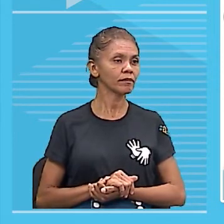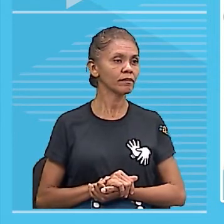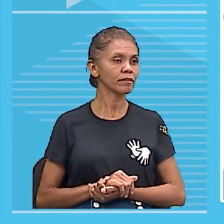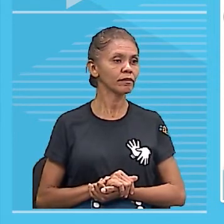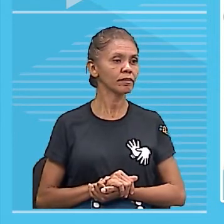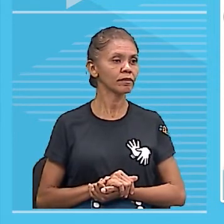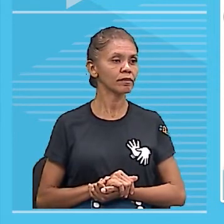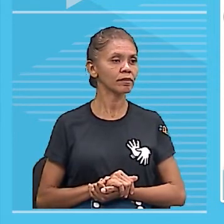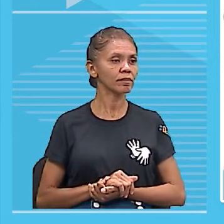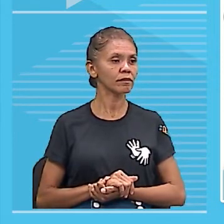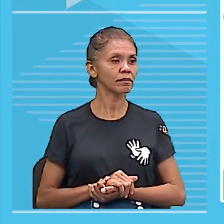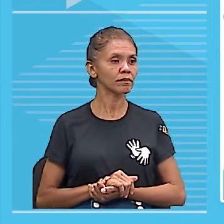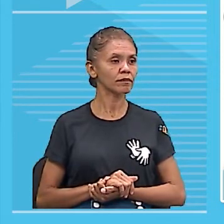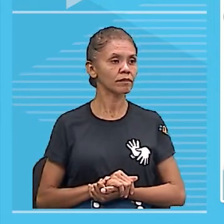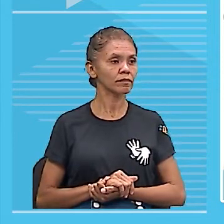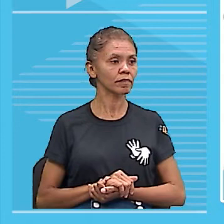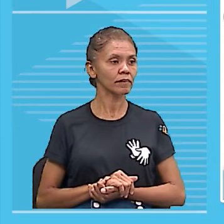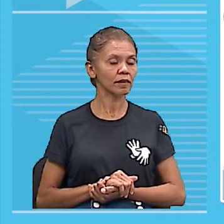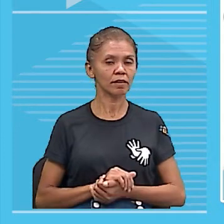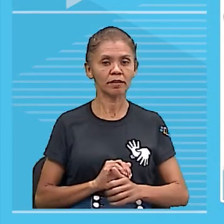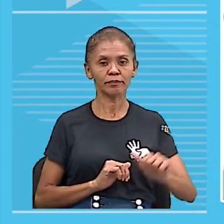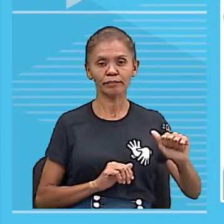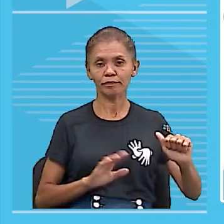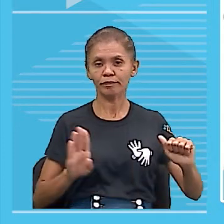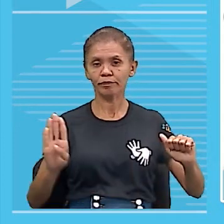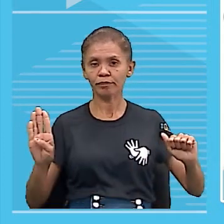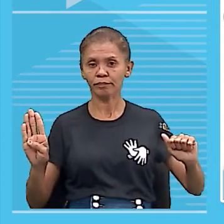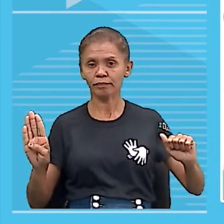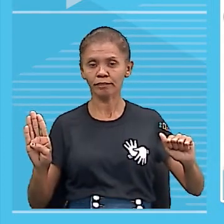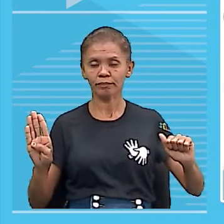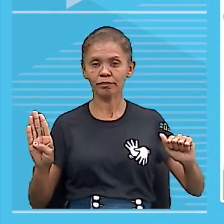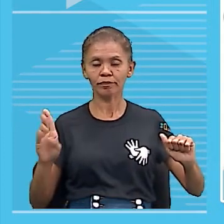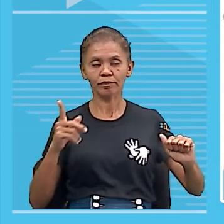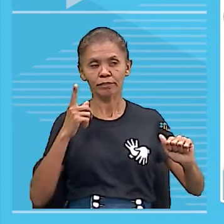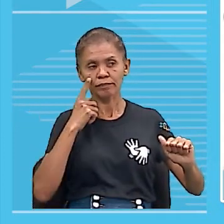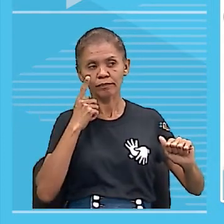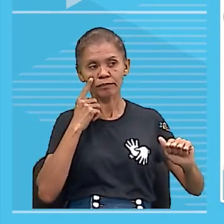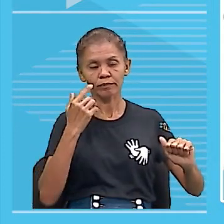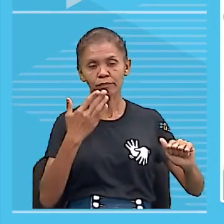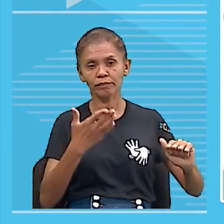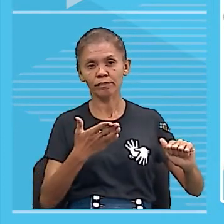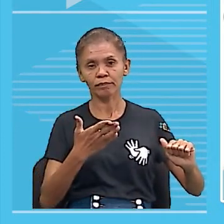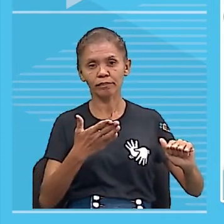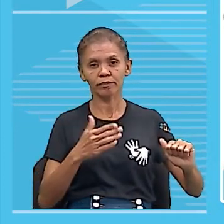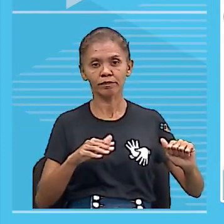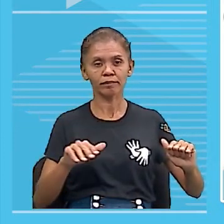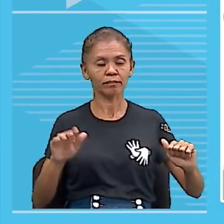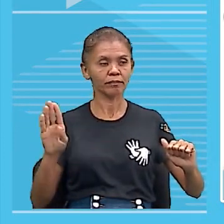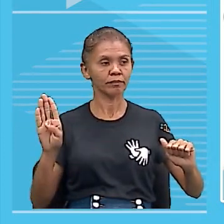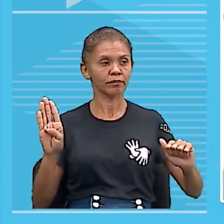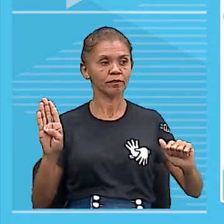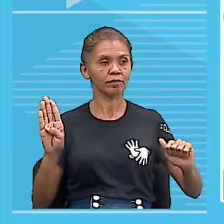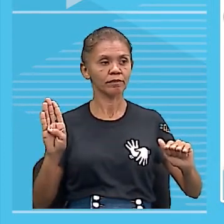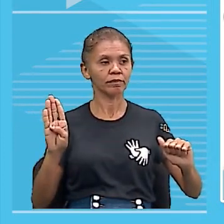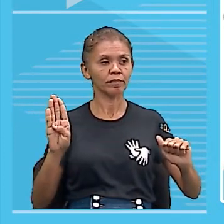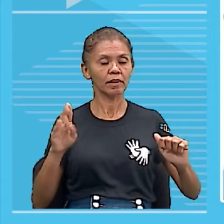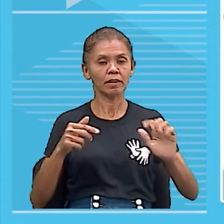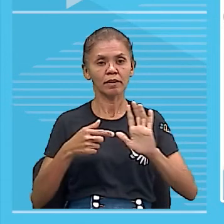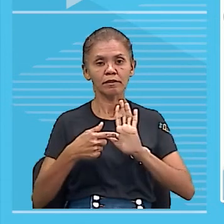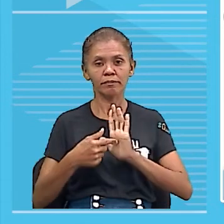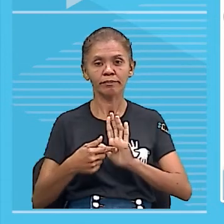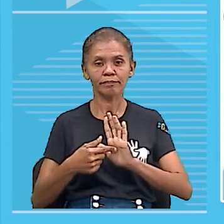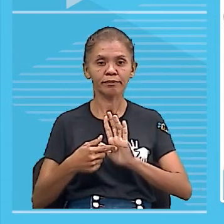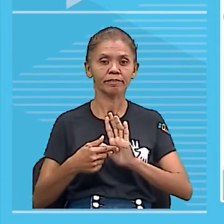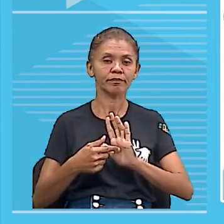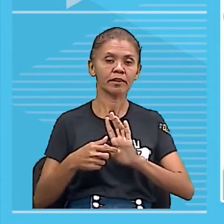E aí e os polos A e B representam as diferenças de potencial U e eu vou observar